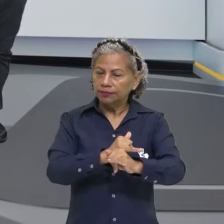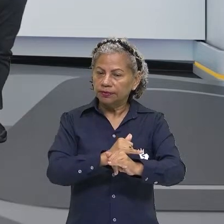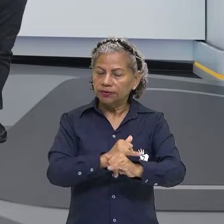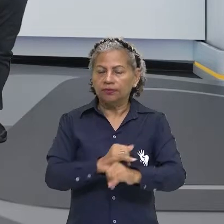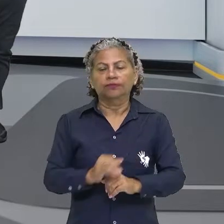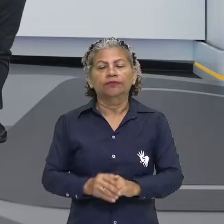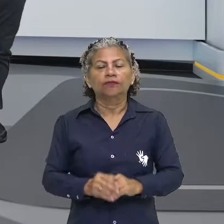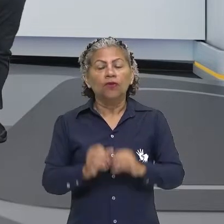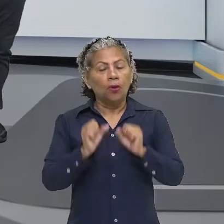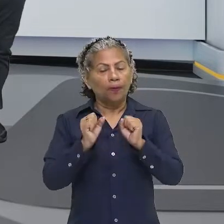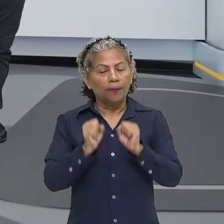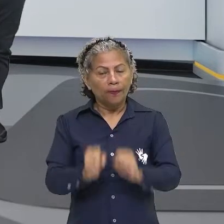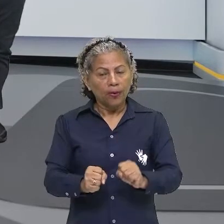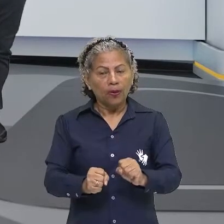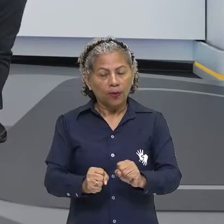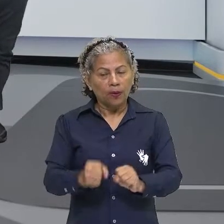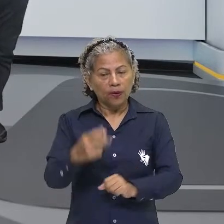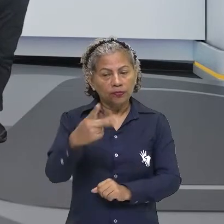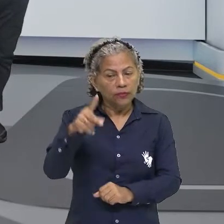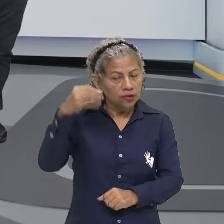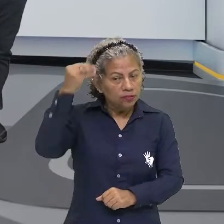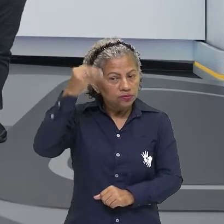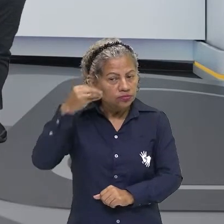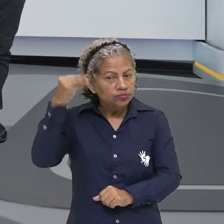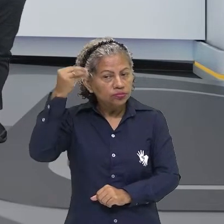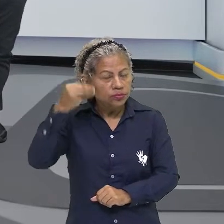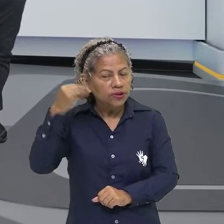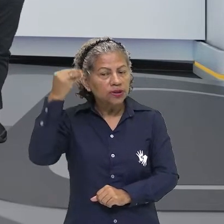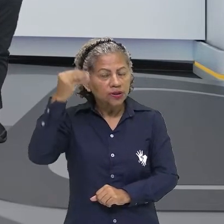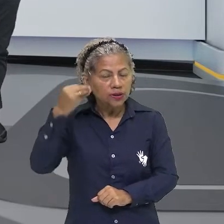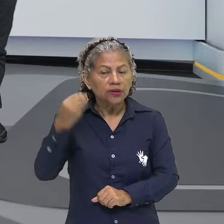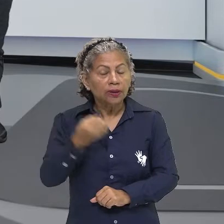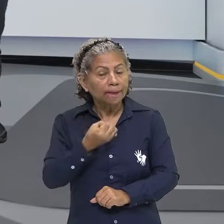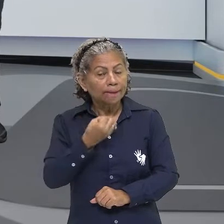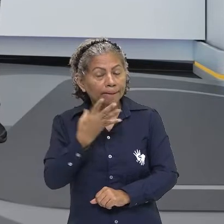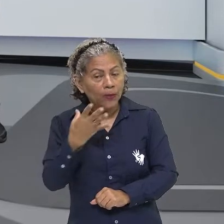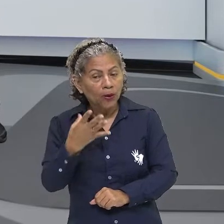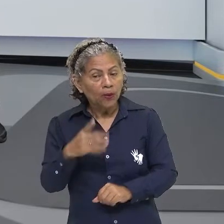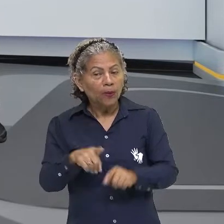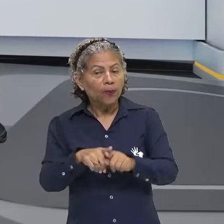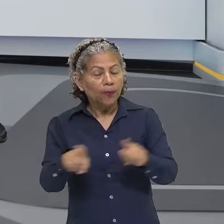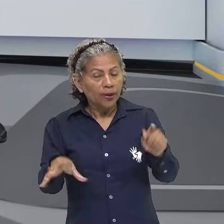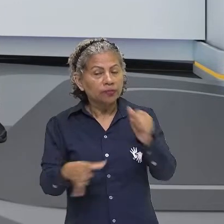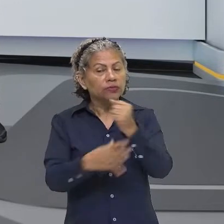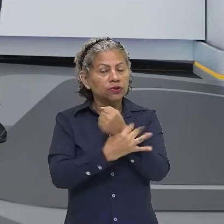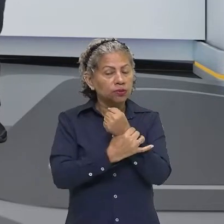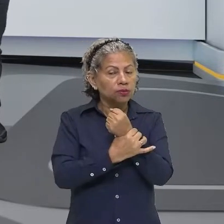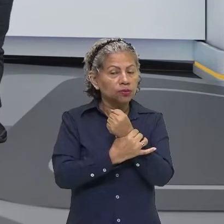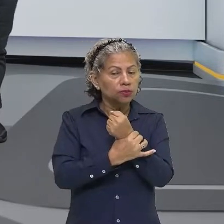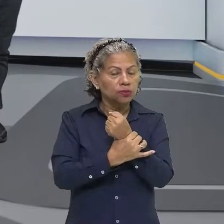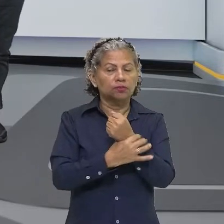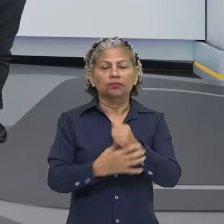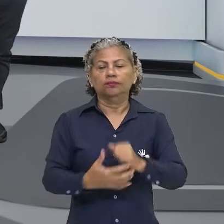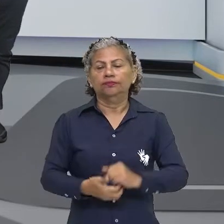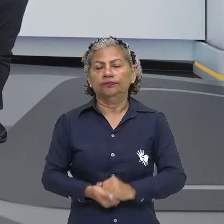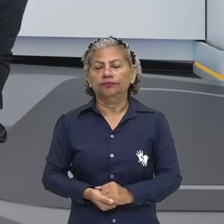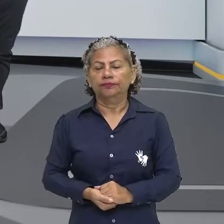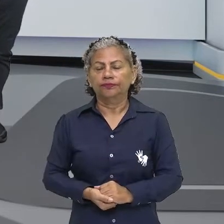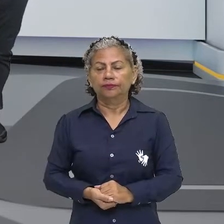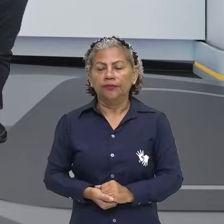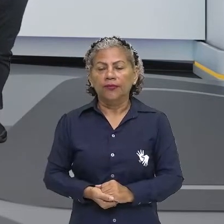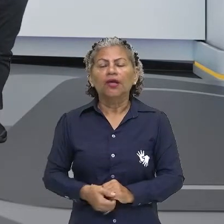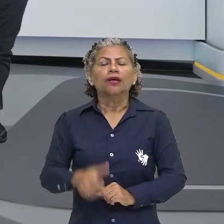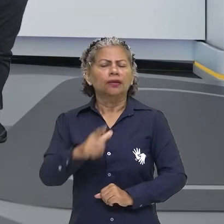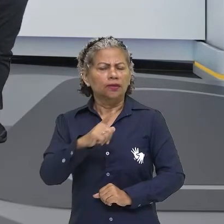Pode tornar suas experiências muito mais agradáveis e seguras e tranquilas, tá? Olha, para que